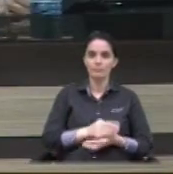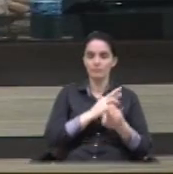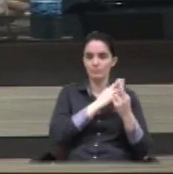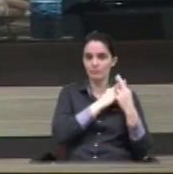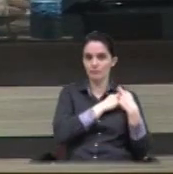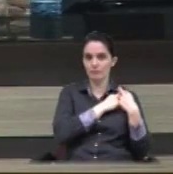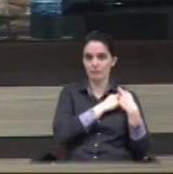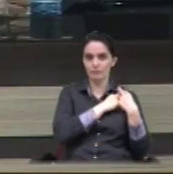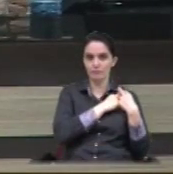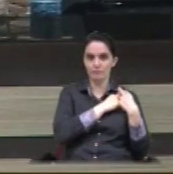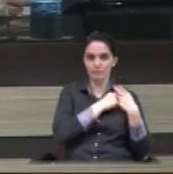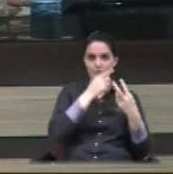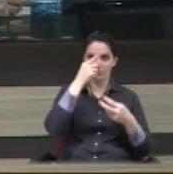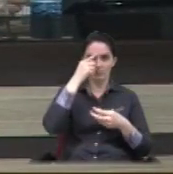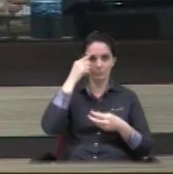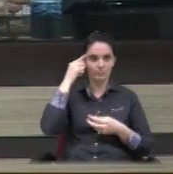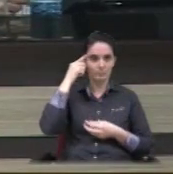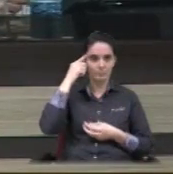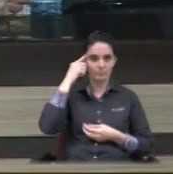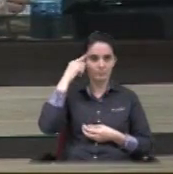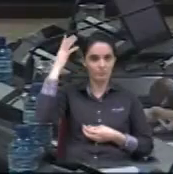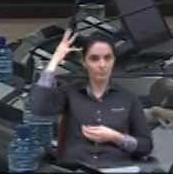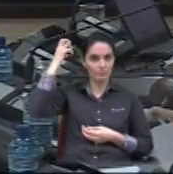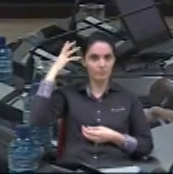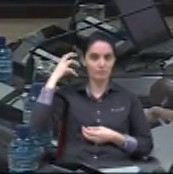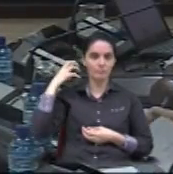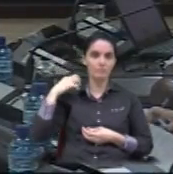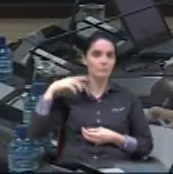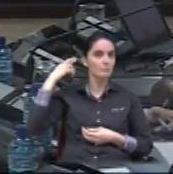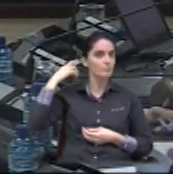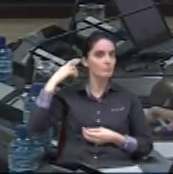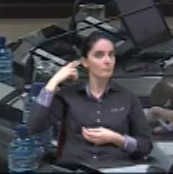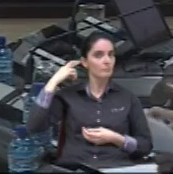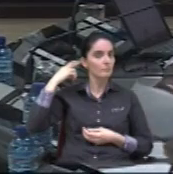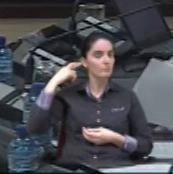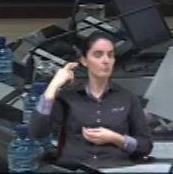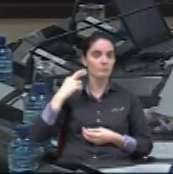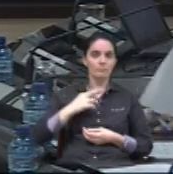Autores, vereadores, Dr. Júlio Lubogo e Ronei Costa Martins Silva.